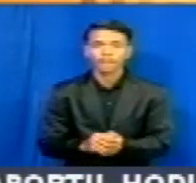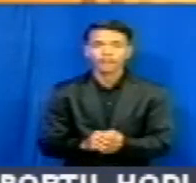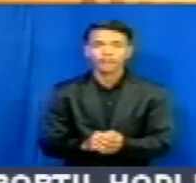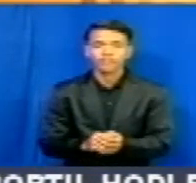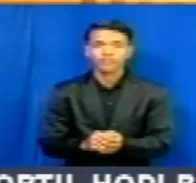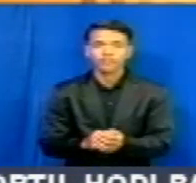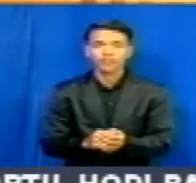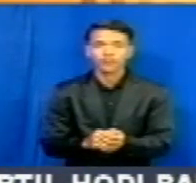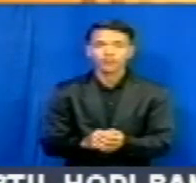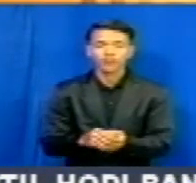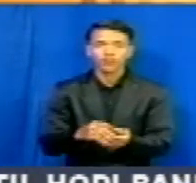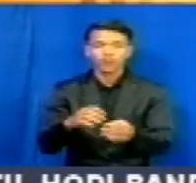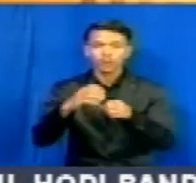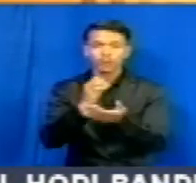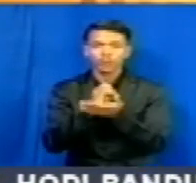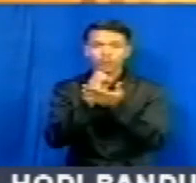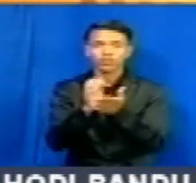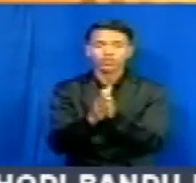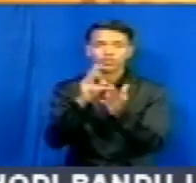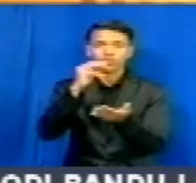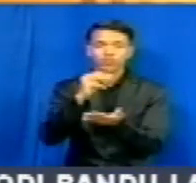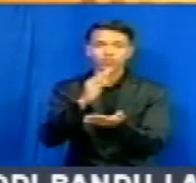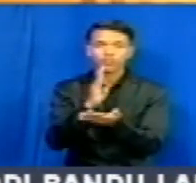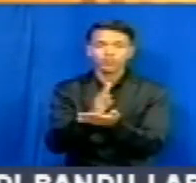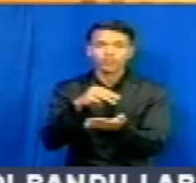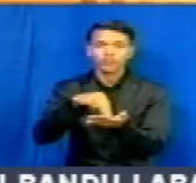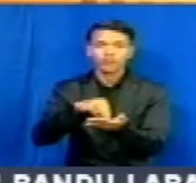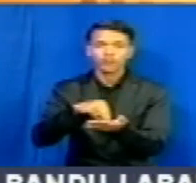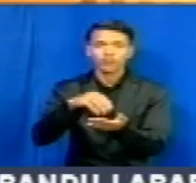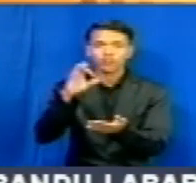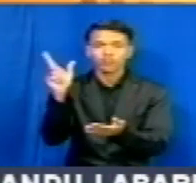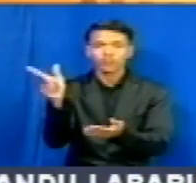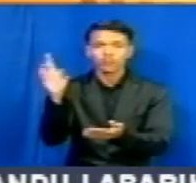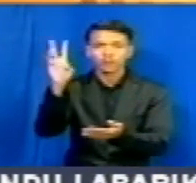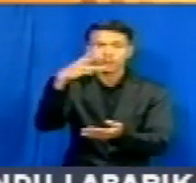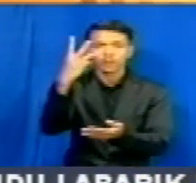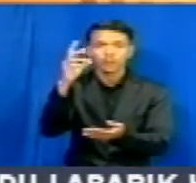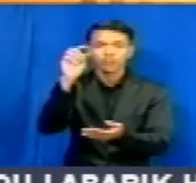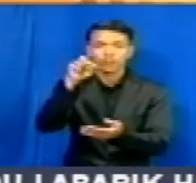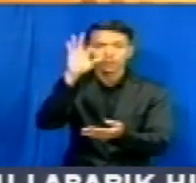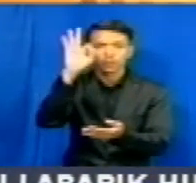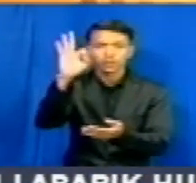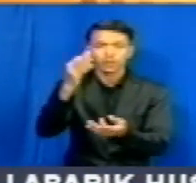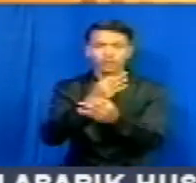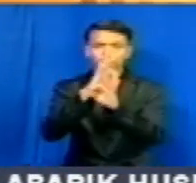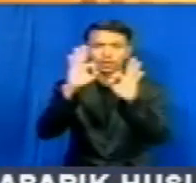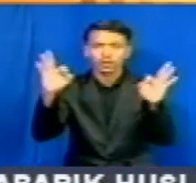Raiola uso adicional, dólares americano, milhão sanulo resta 9 pontos, se a Horibele finaliza, Rojak